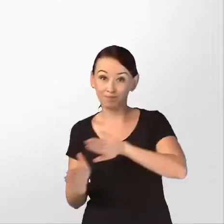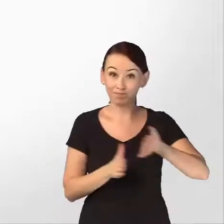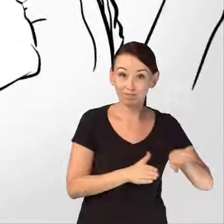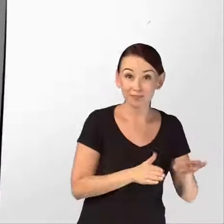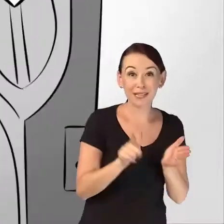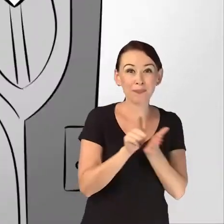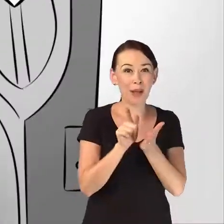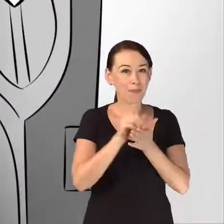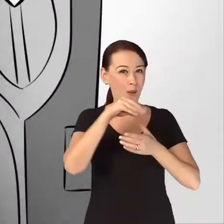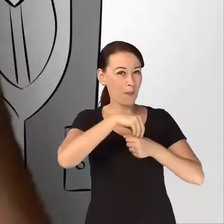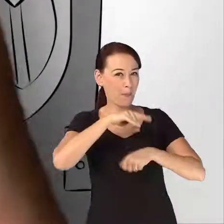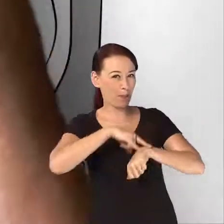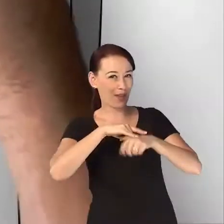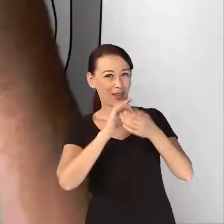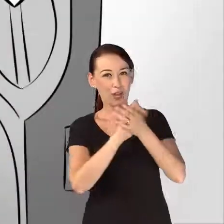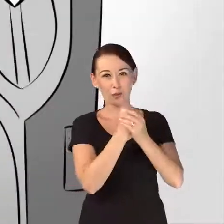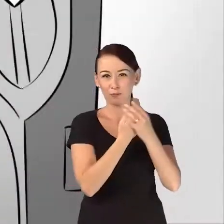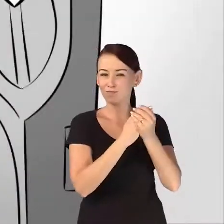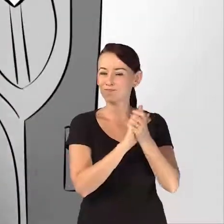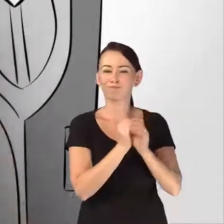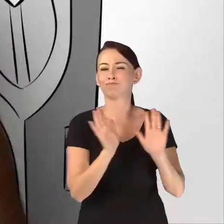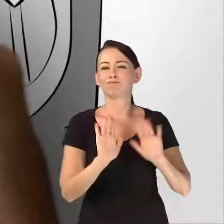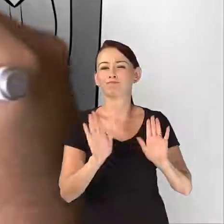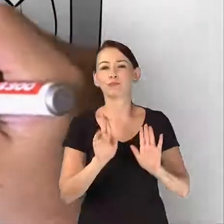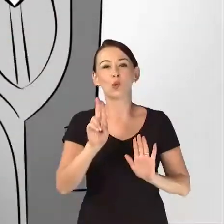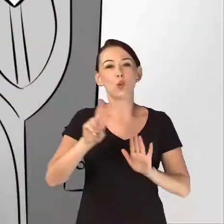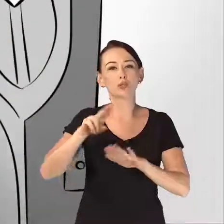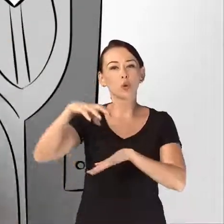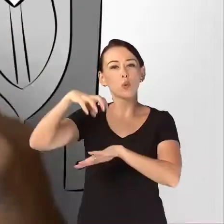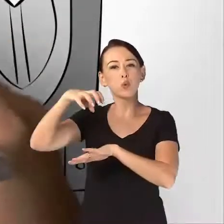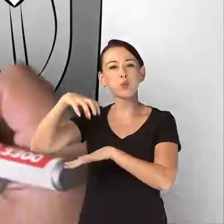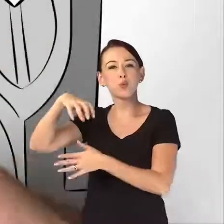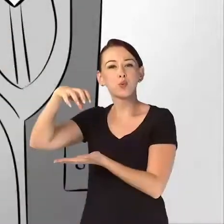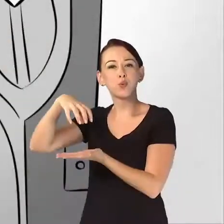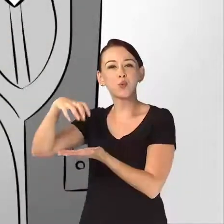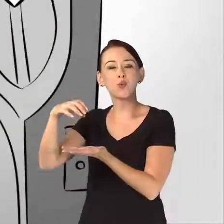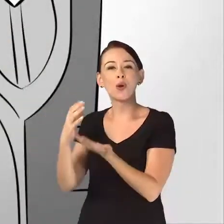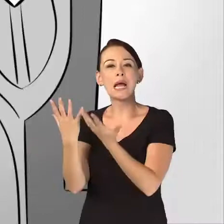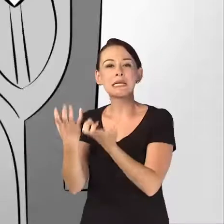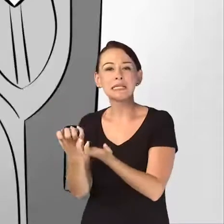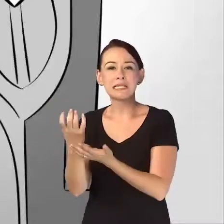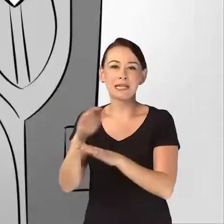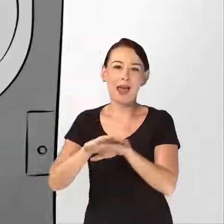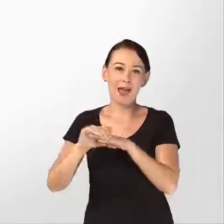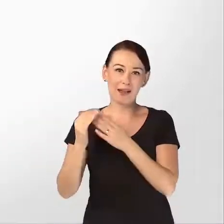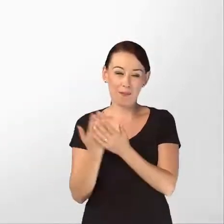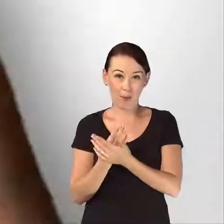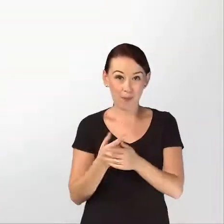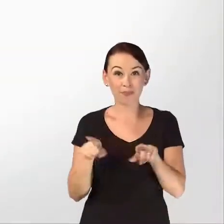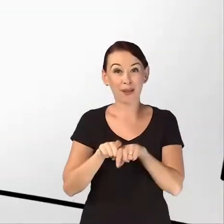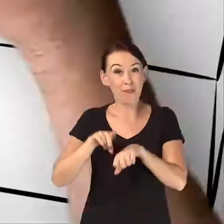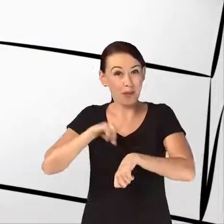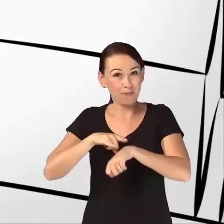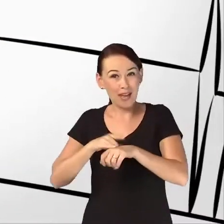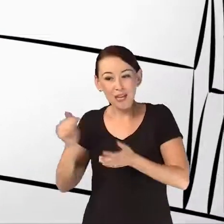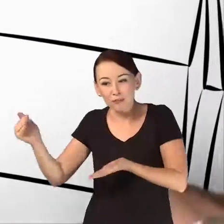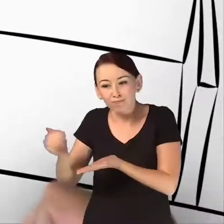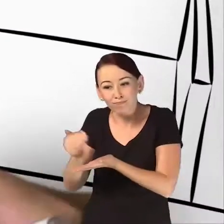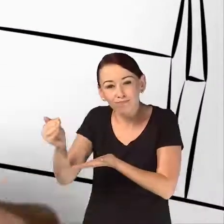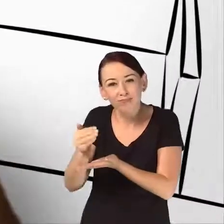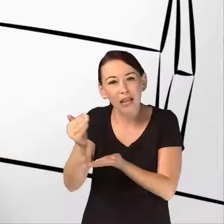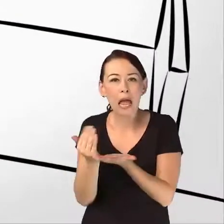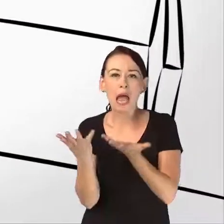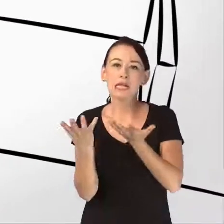digitais. No lugar do papel toalha, o SESC estimula o uso de secadores de mãos. Para secar a